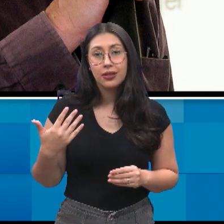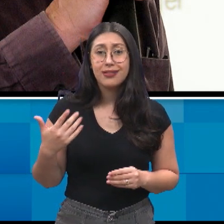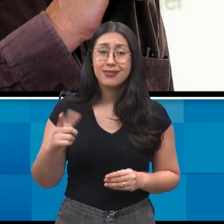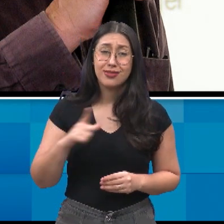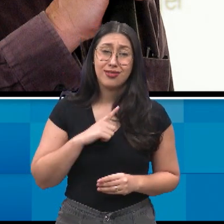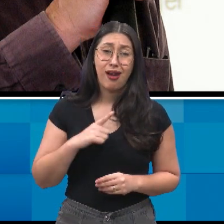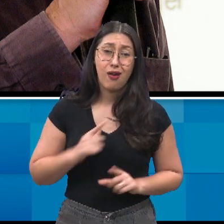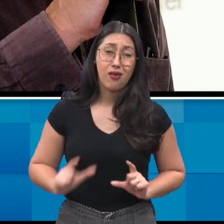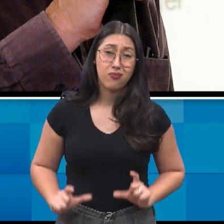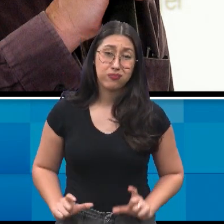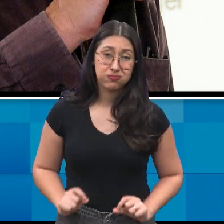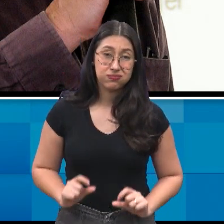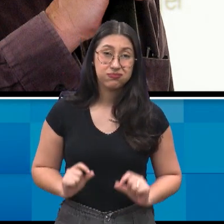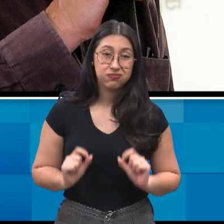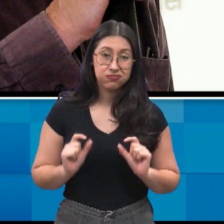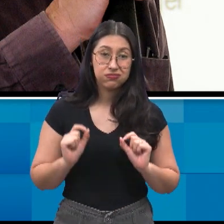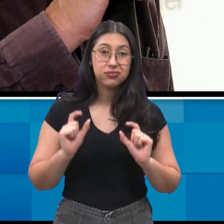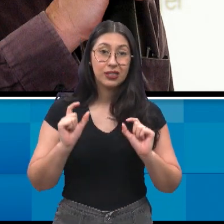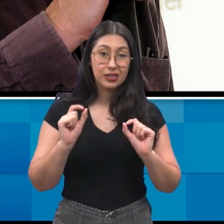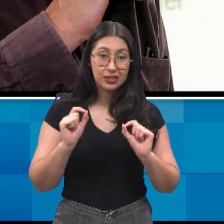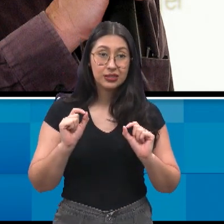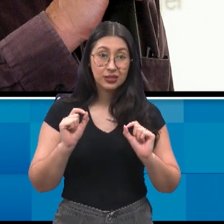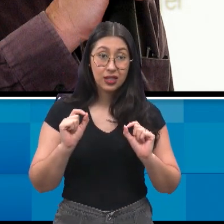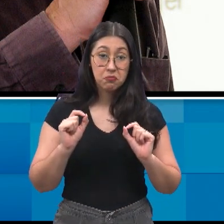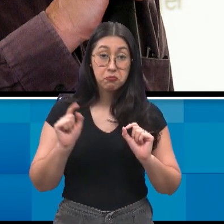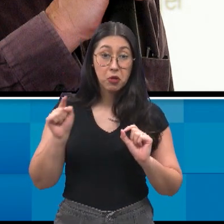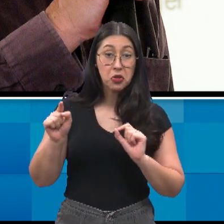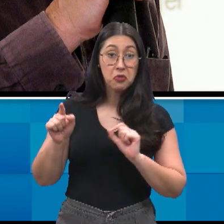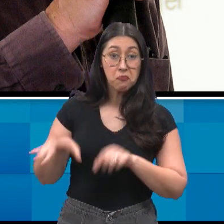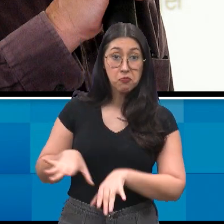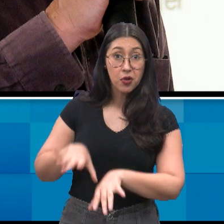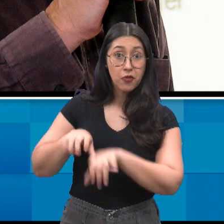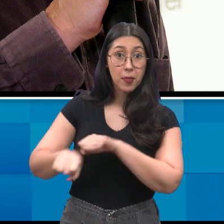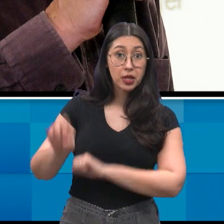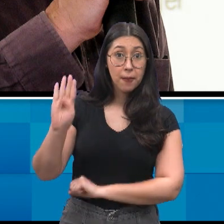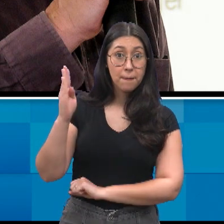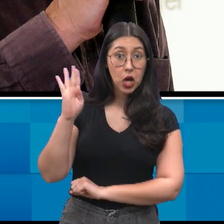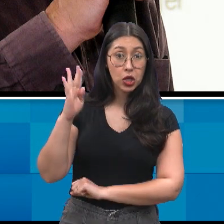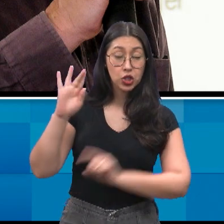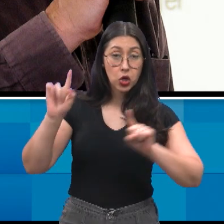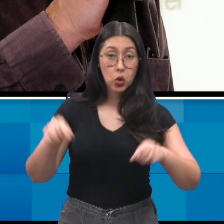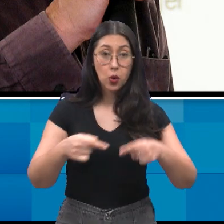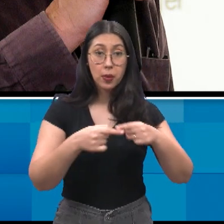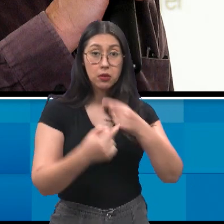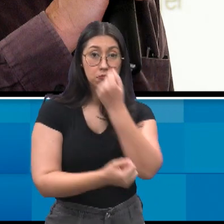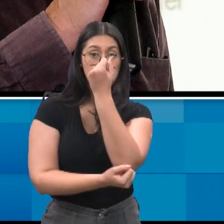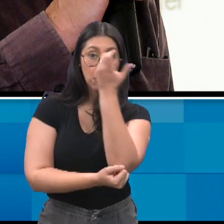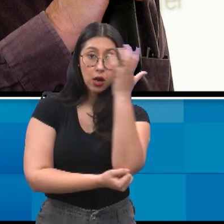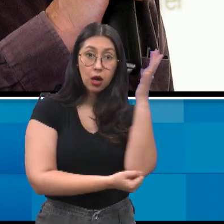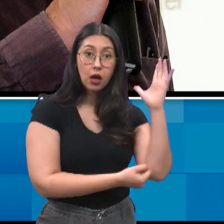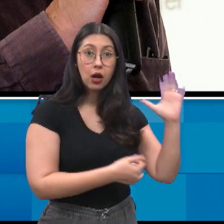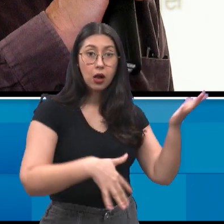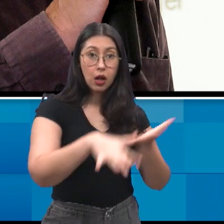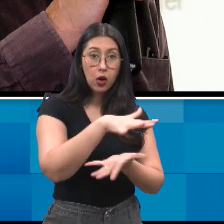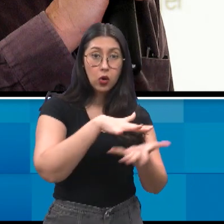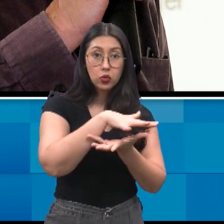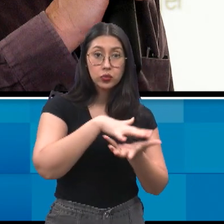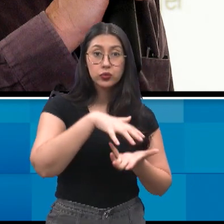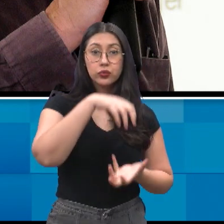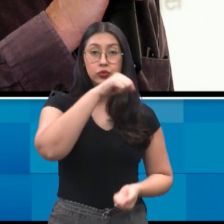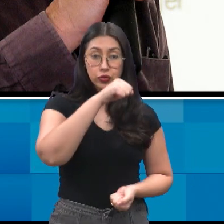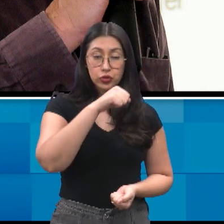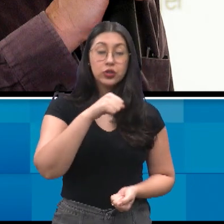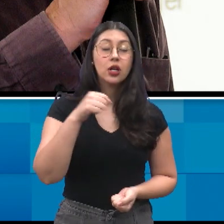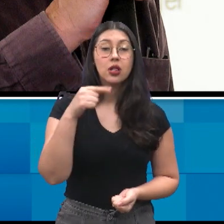câncer. Ele, graduado em Biologia, com a modalidade Ecologia pela Universidade Federal do Rio de Janeiro, e mestre em